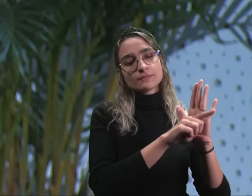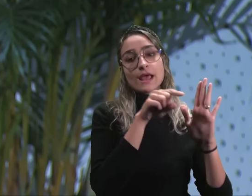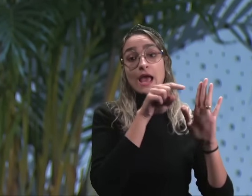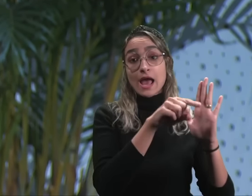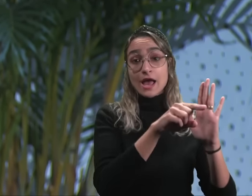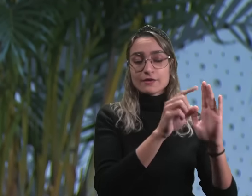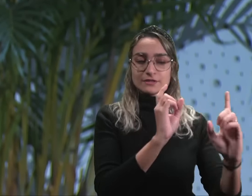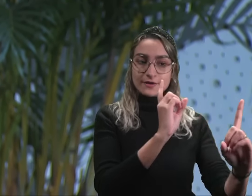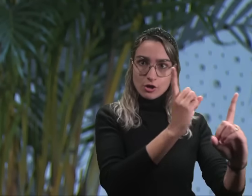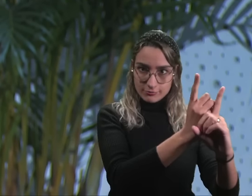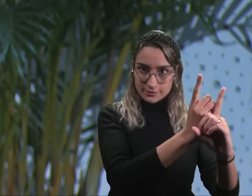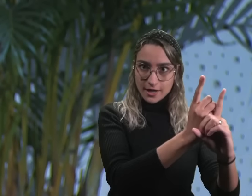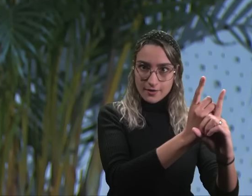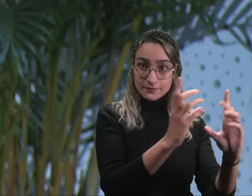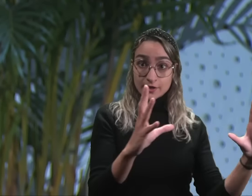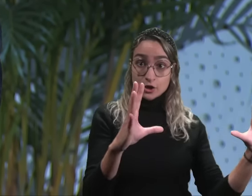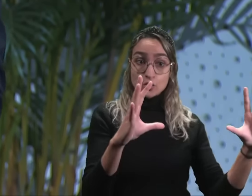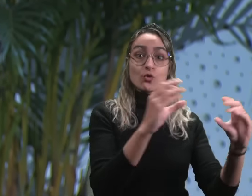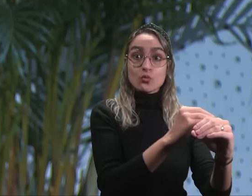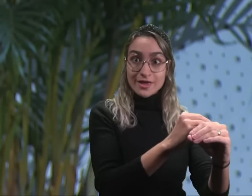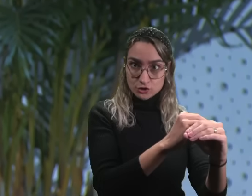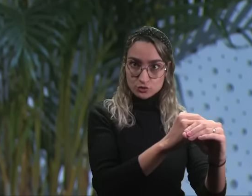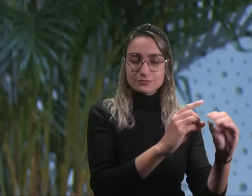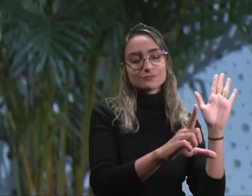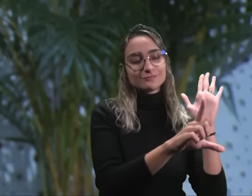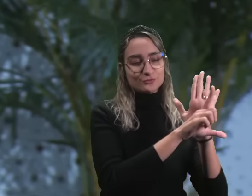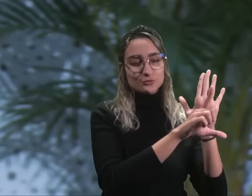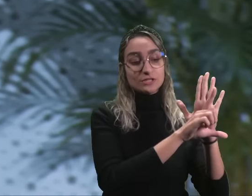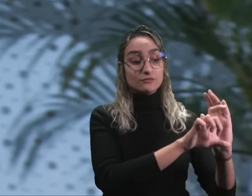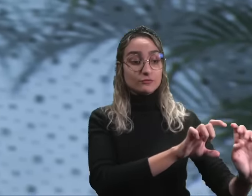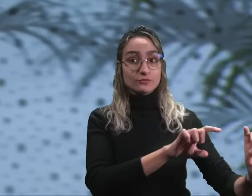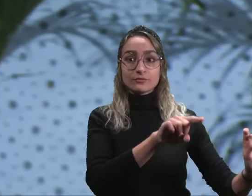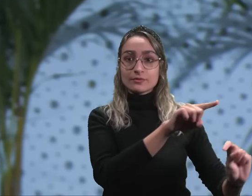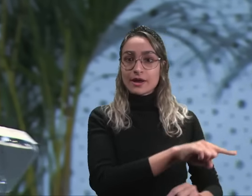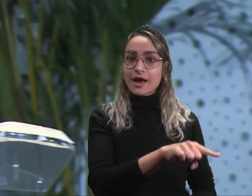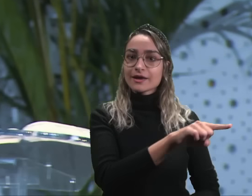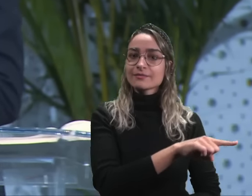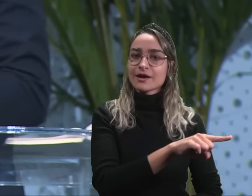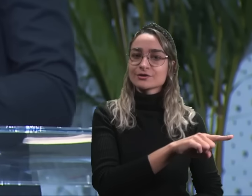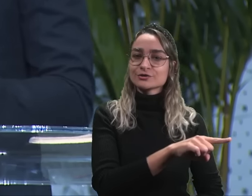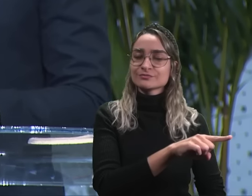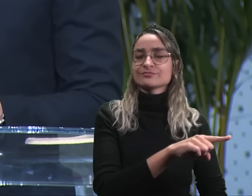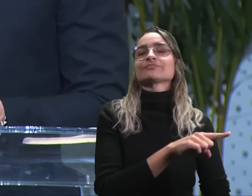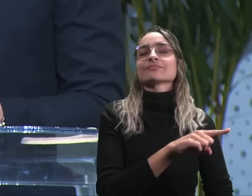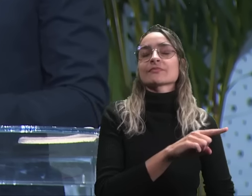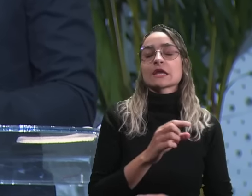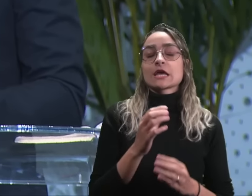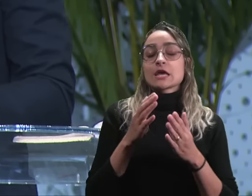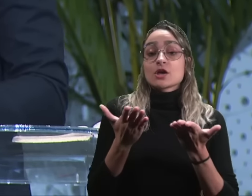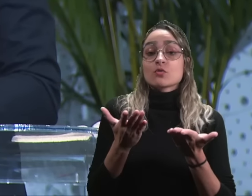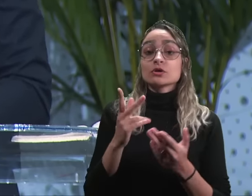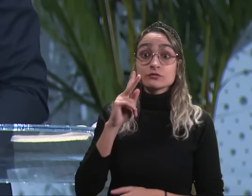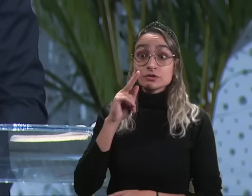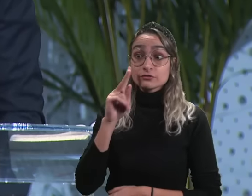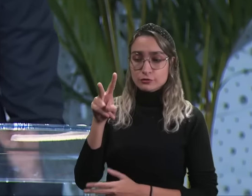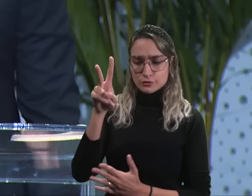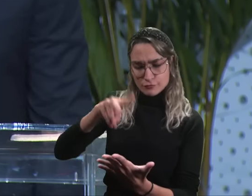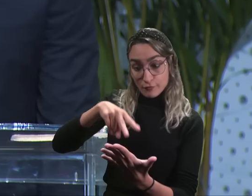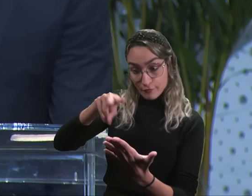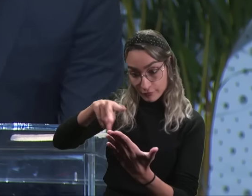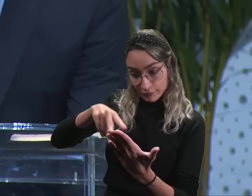e com muito conteúdo e só ao ler isso aqui você vê o livro de quase 400